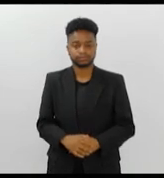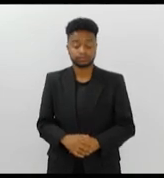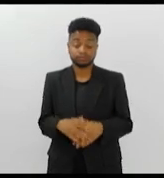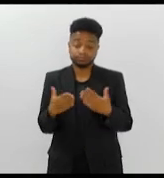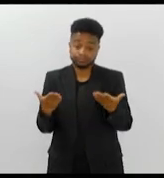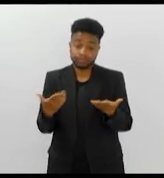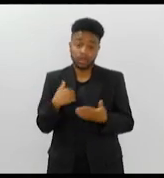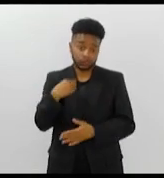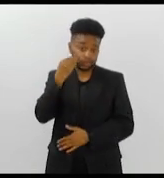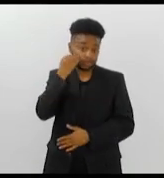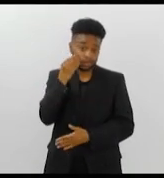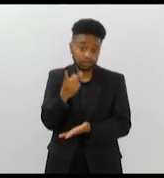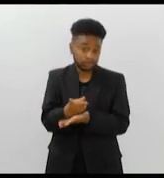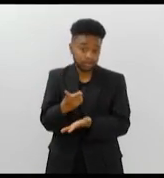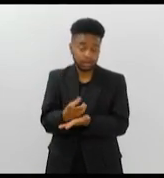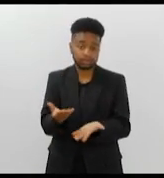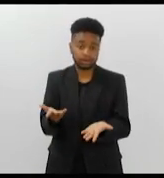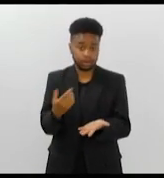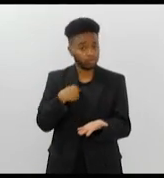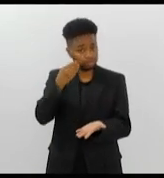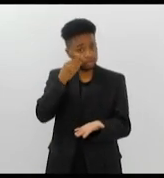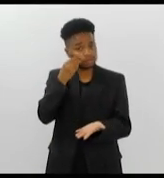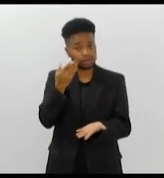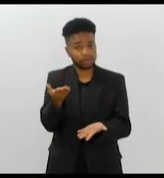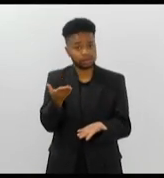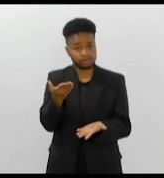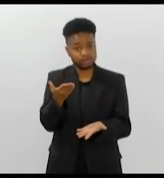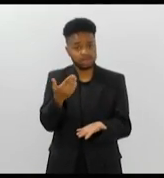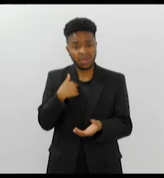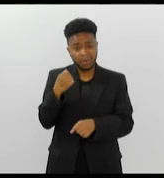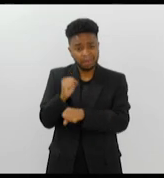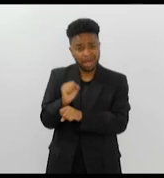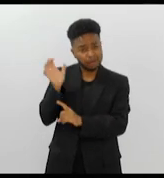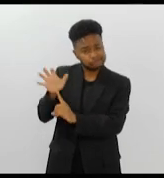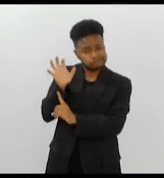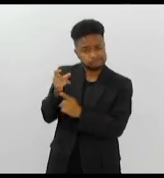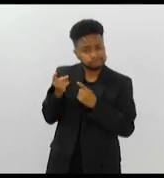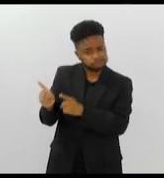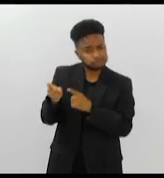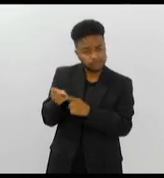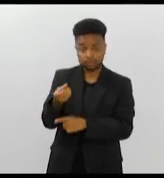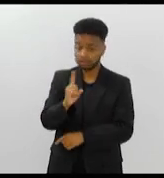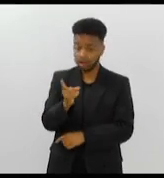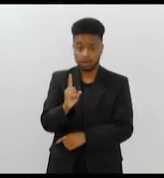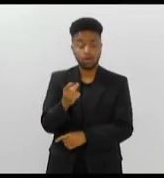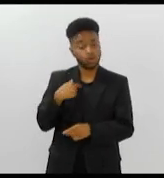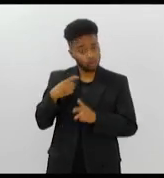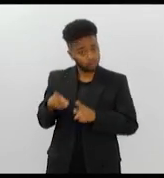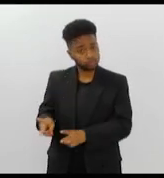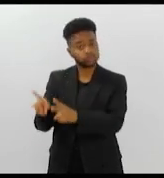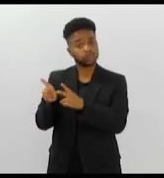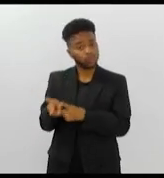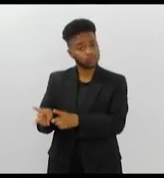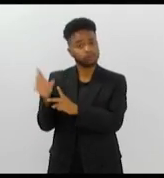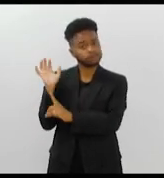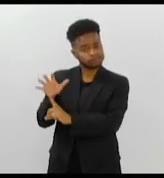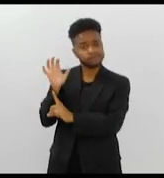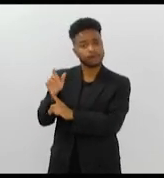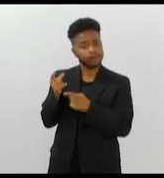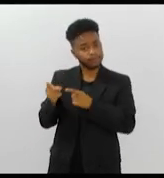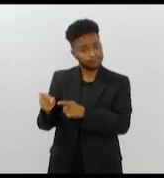Tenho tentado sempre eu tenho tentado eu não paro de perturbar a mesa diretora dessa